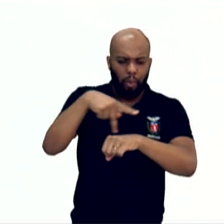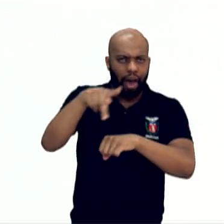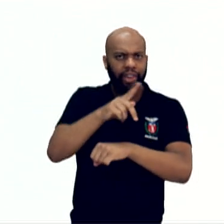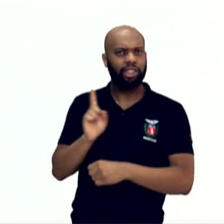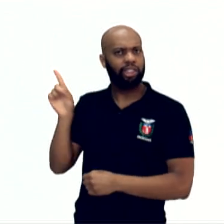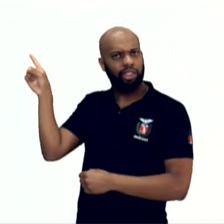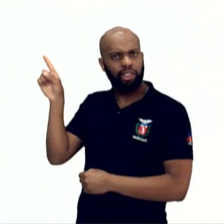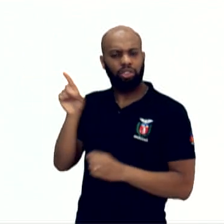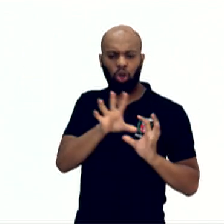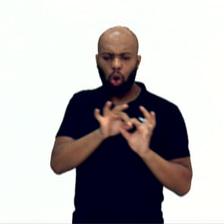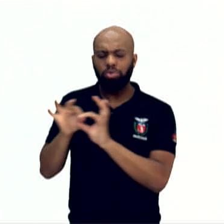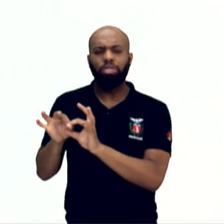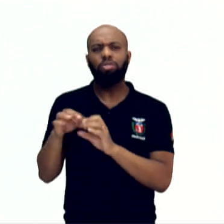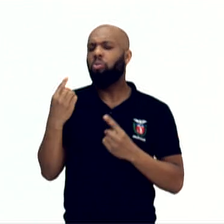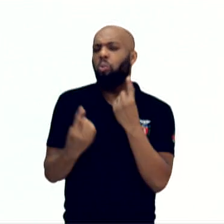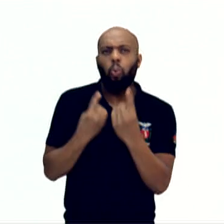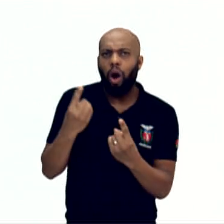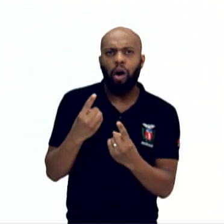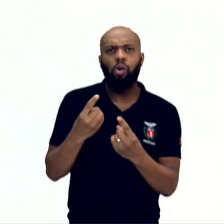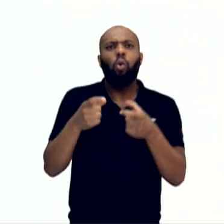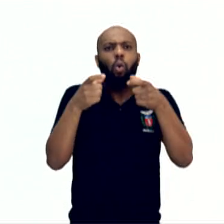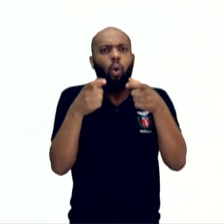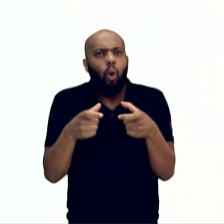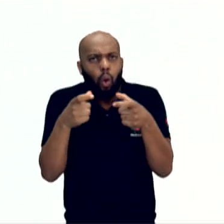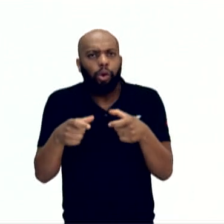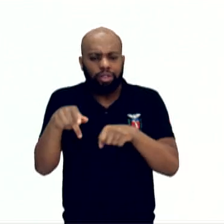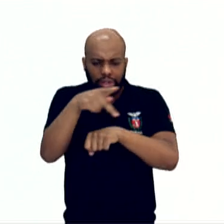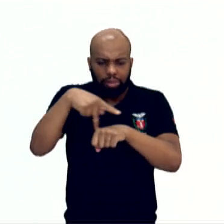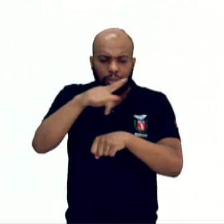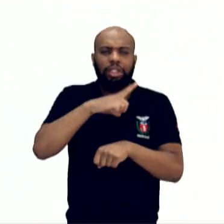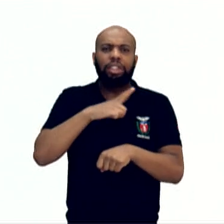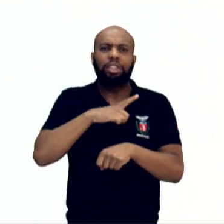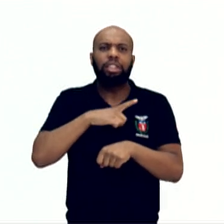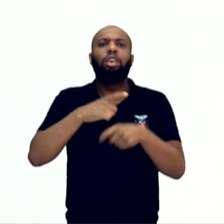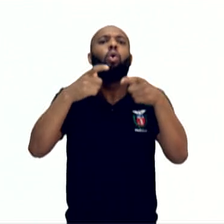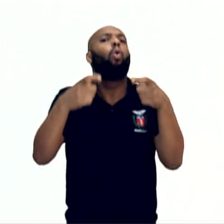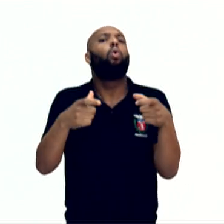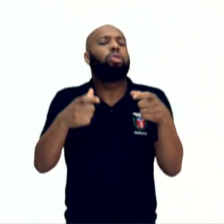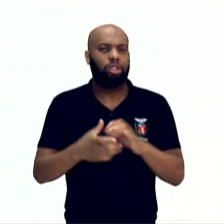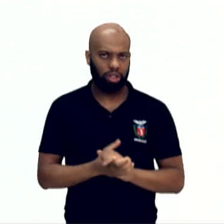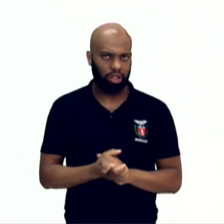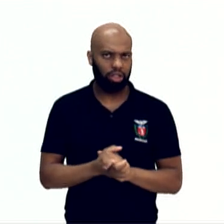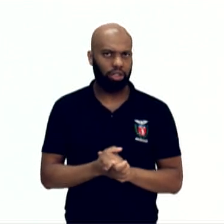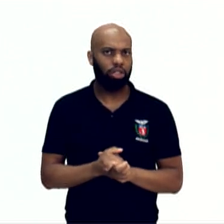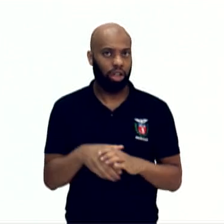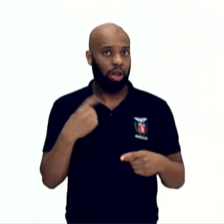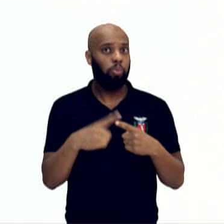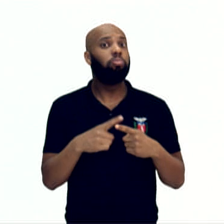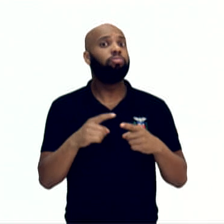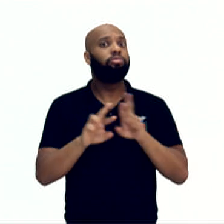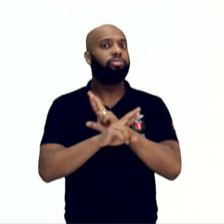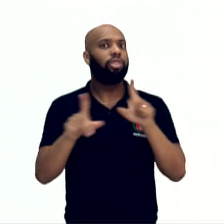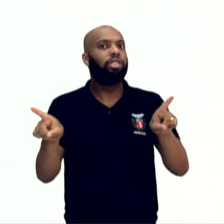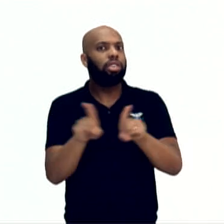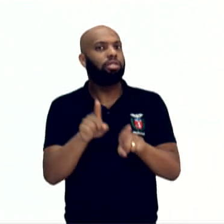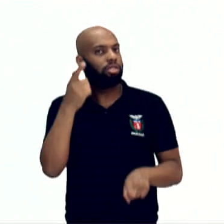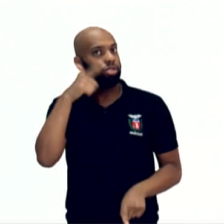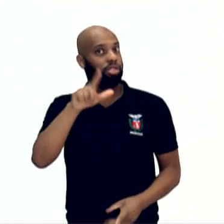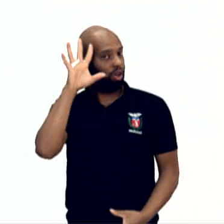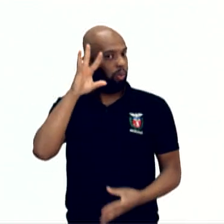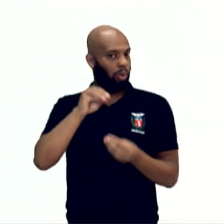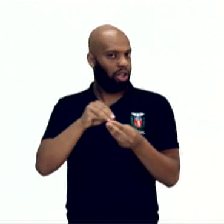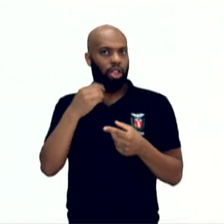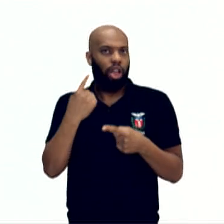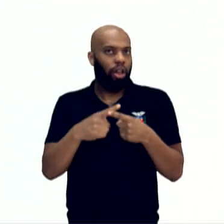quais contextos, quais continentes esses países estão posicionados. Isso faz uma diferença para entendermos o porquê,